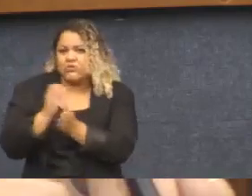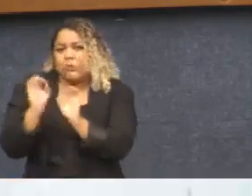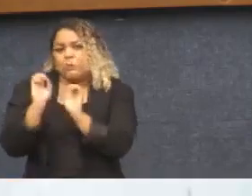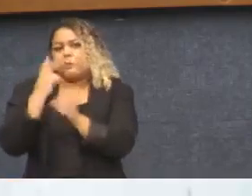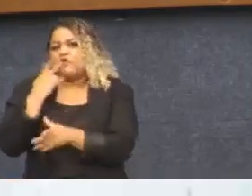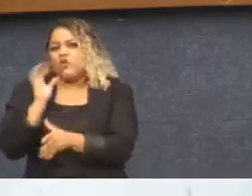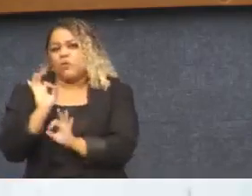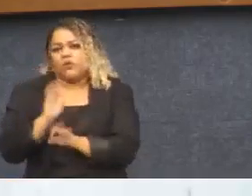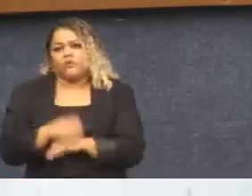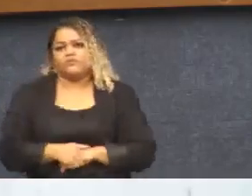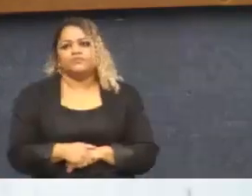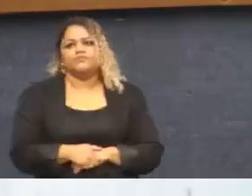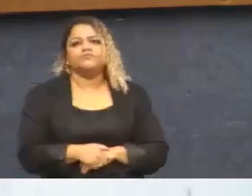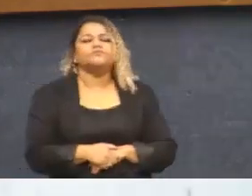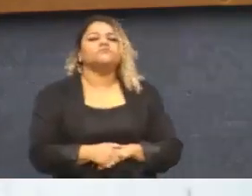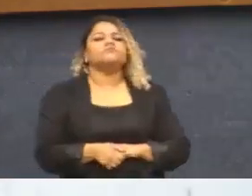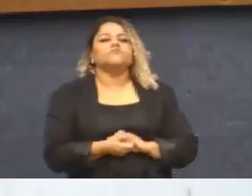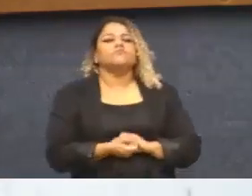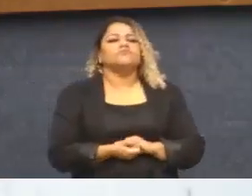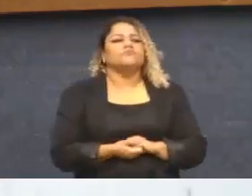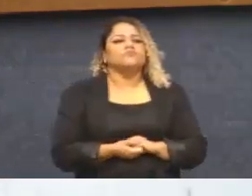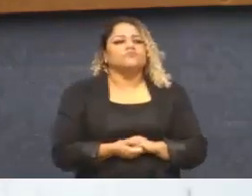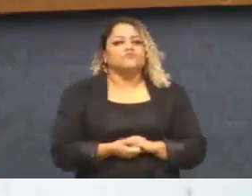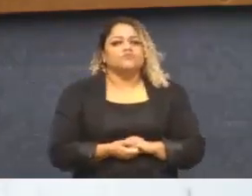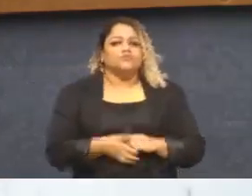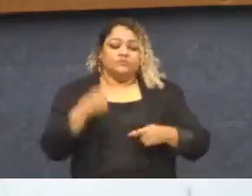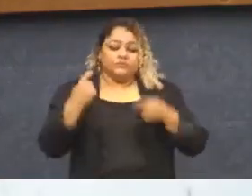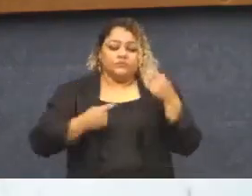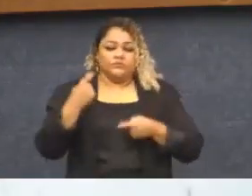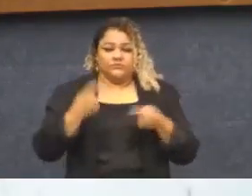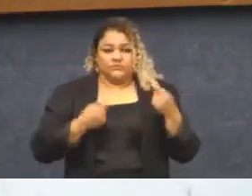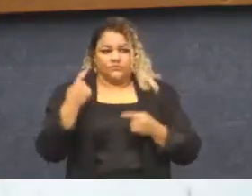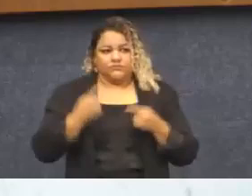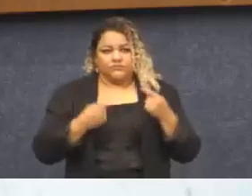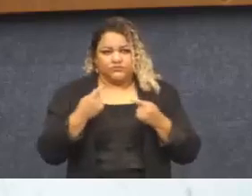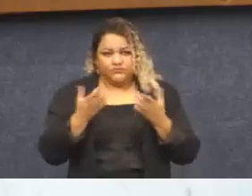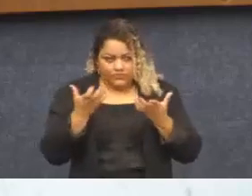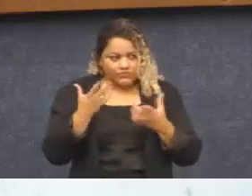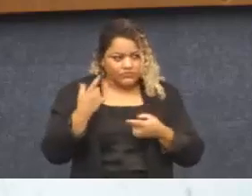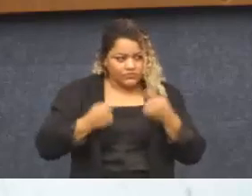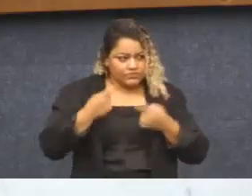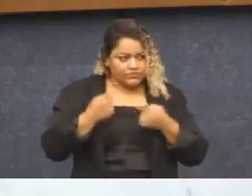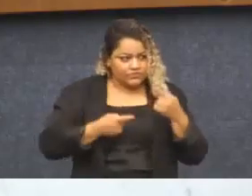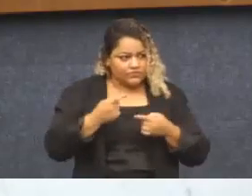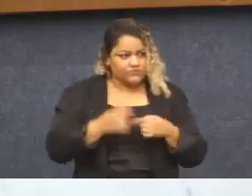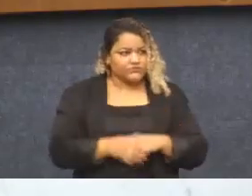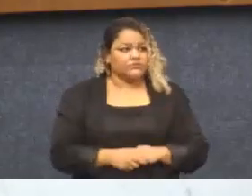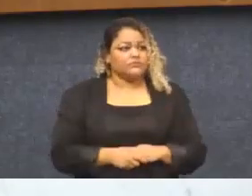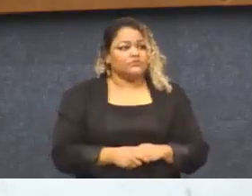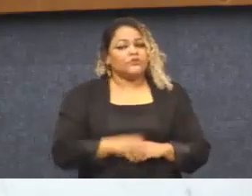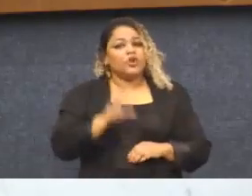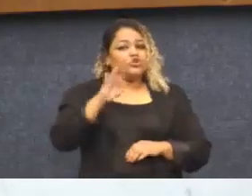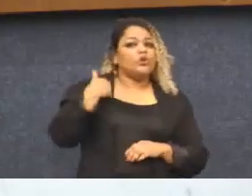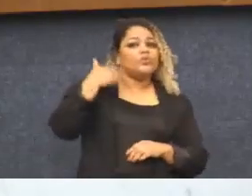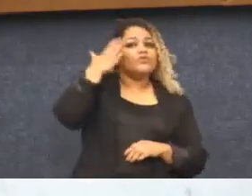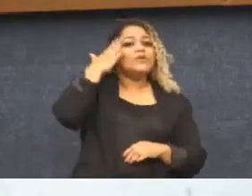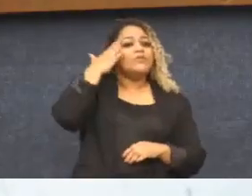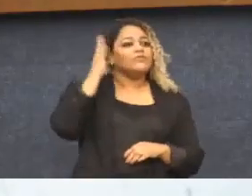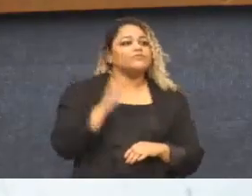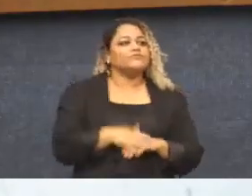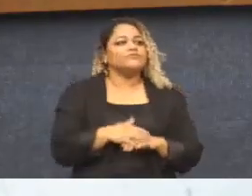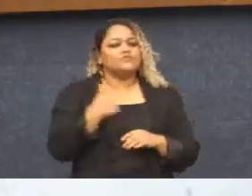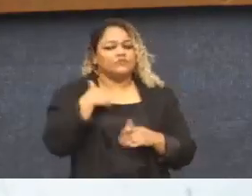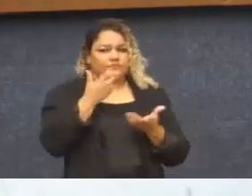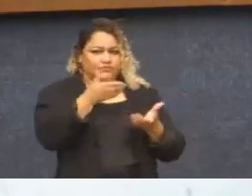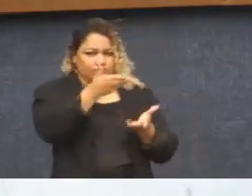mesma coisa, não tem vereador de saúde. Em discussão, quer discutir? Só para entender. Quer, né? Para discutir, vereador.